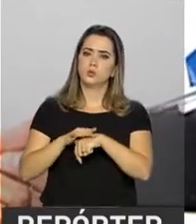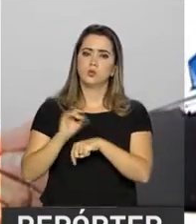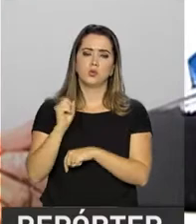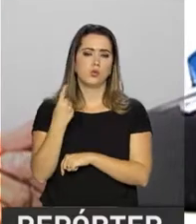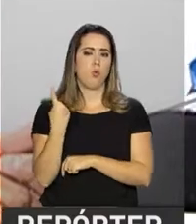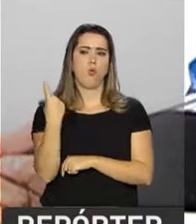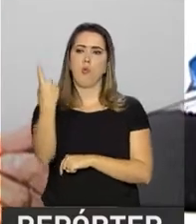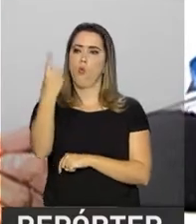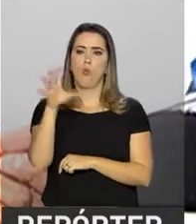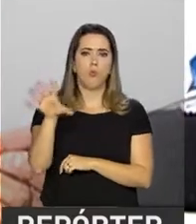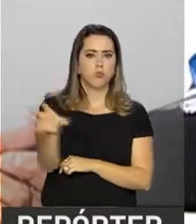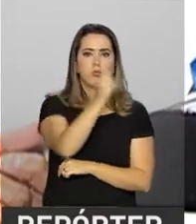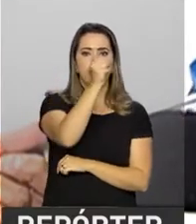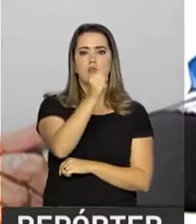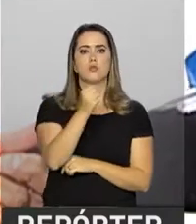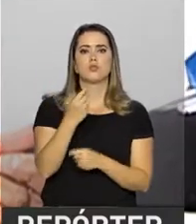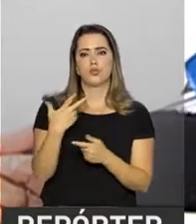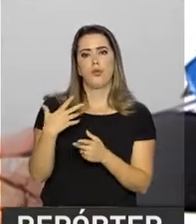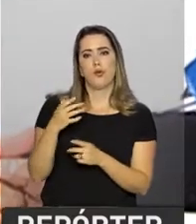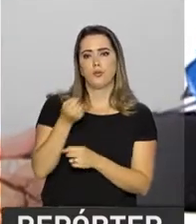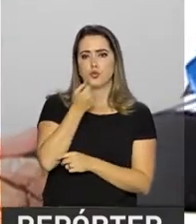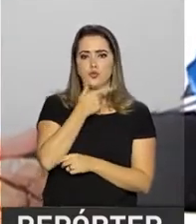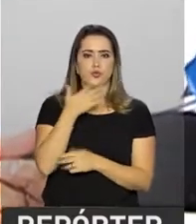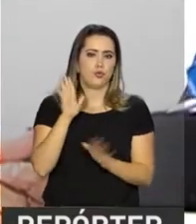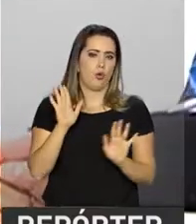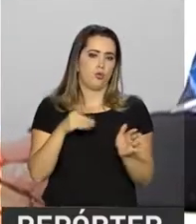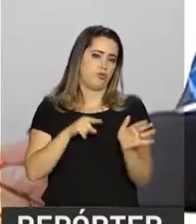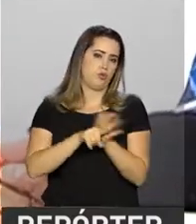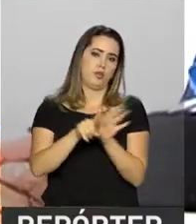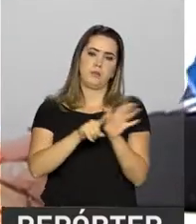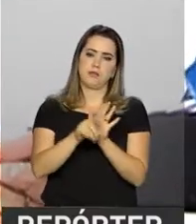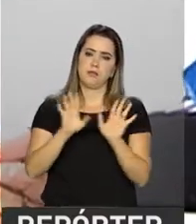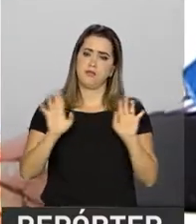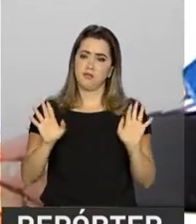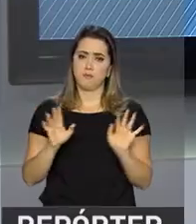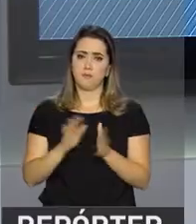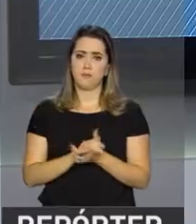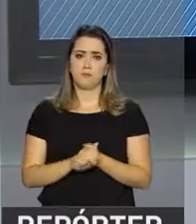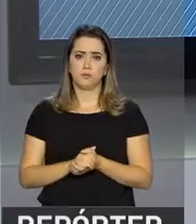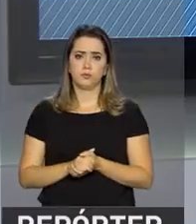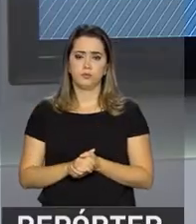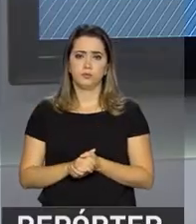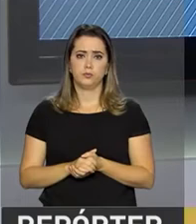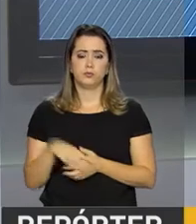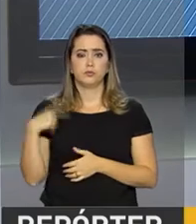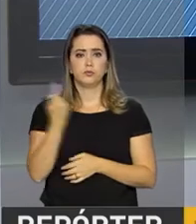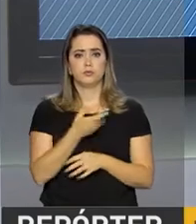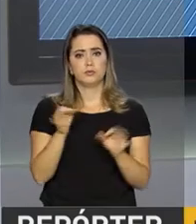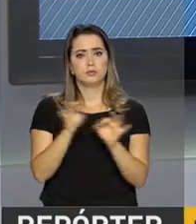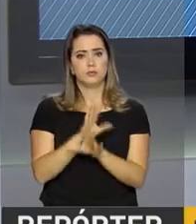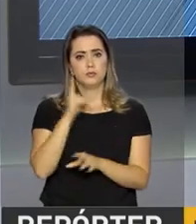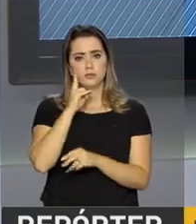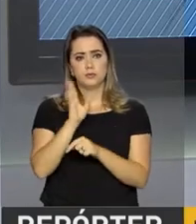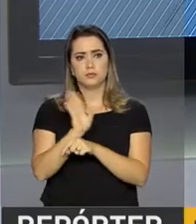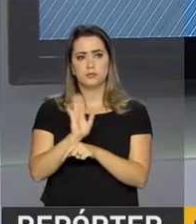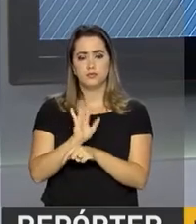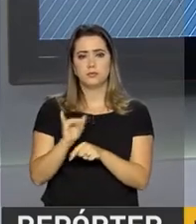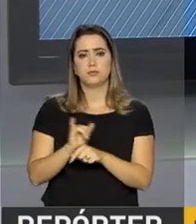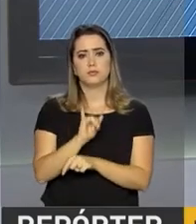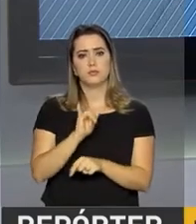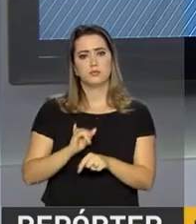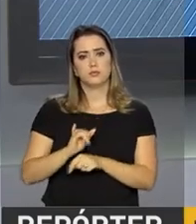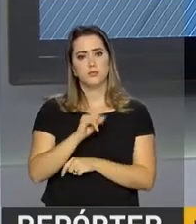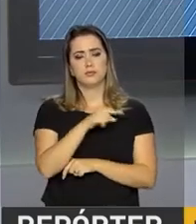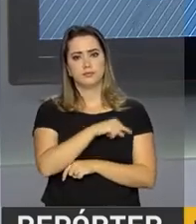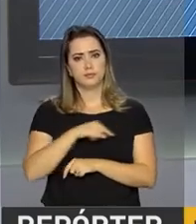foi um achado fortuito é da pesquisa que foi realizada online nós ficamos por aqui você pode rever